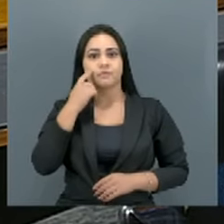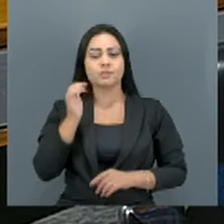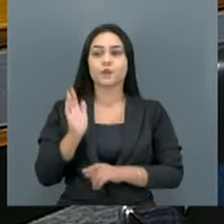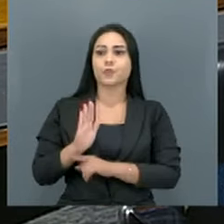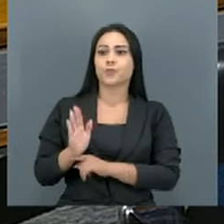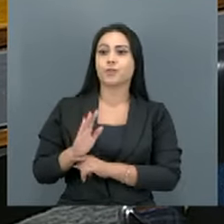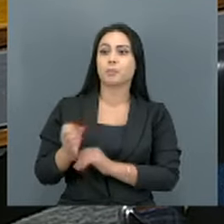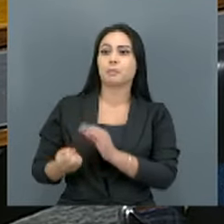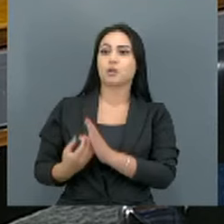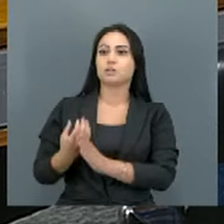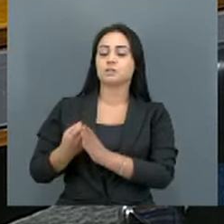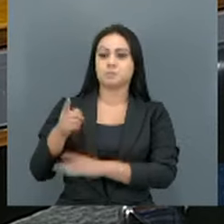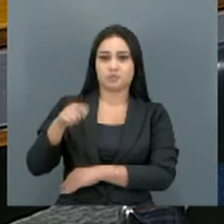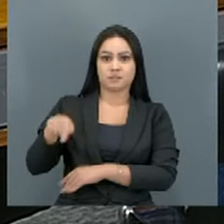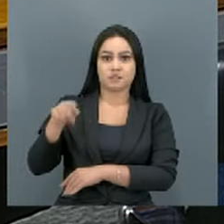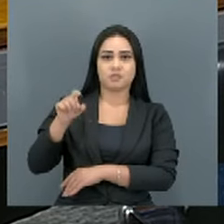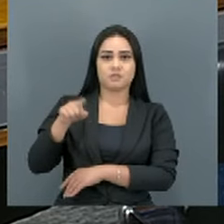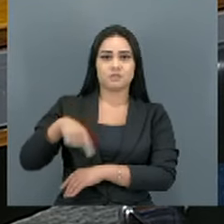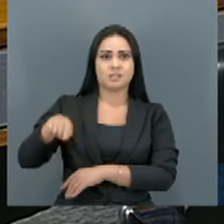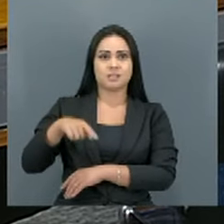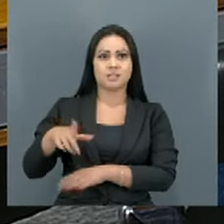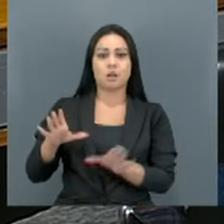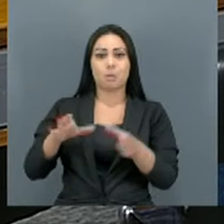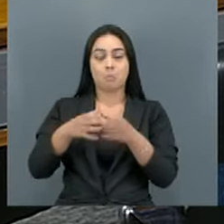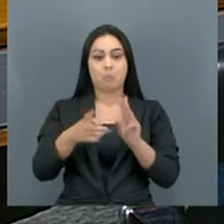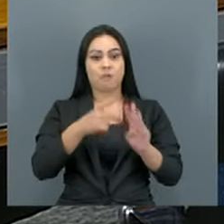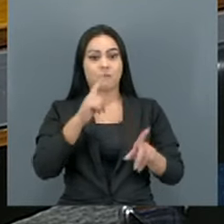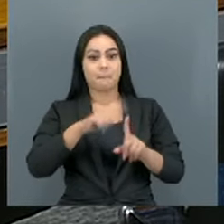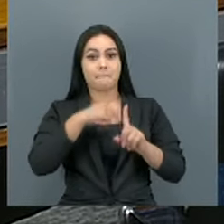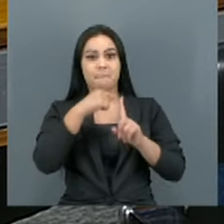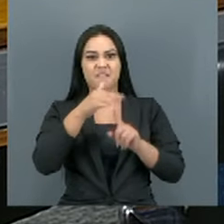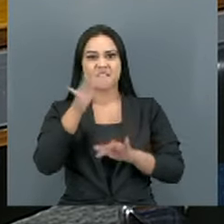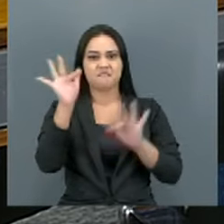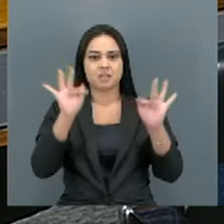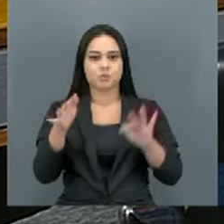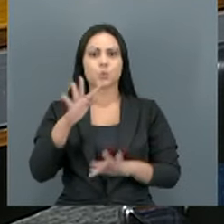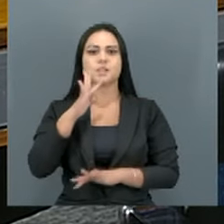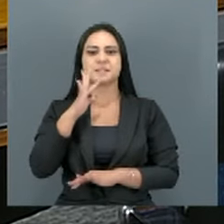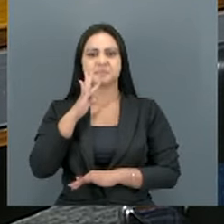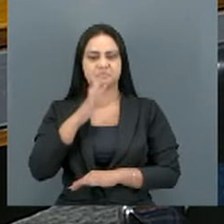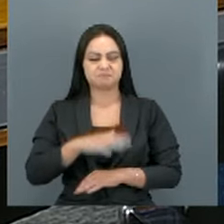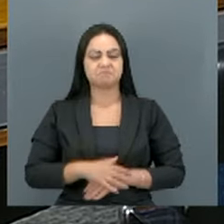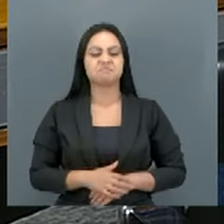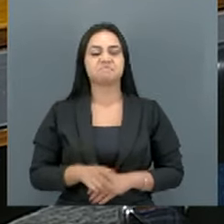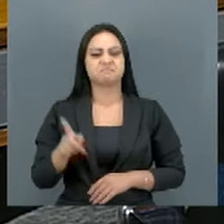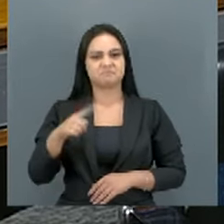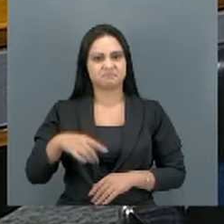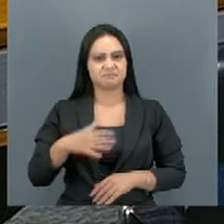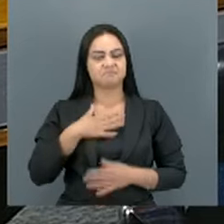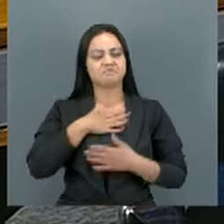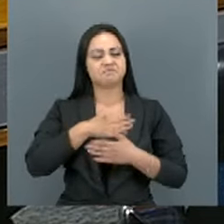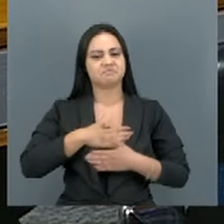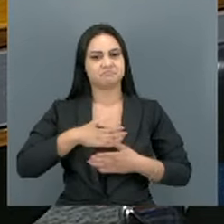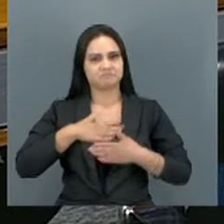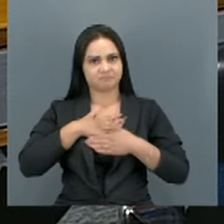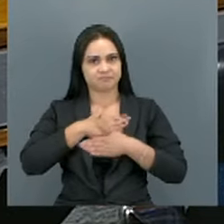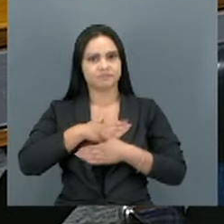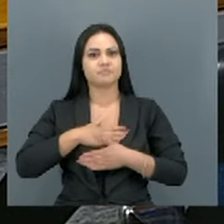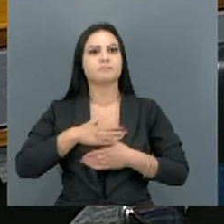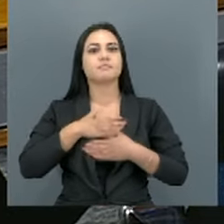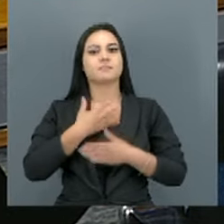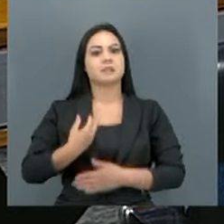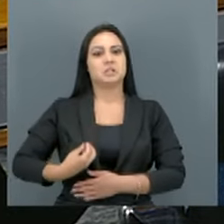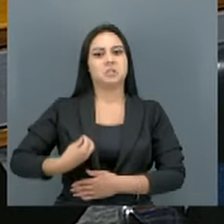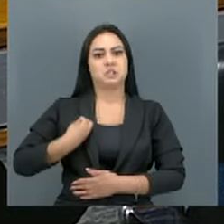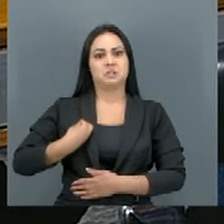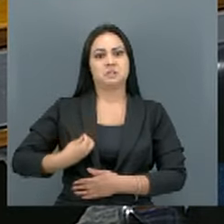por eles, vocês são os povos mais felizes que eu já conheci na vida. Vocês estão bem satisfeitos com as condições que